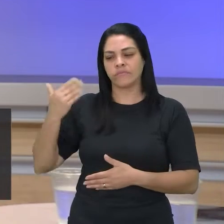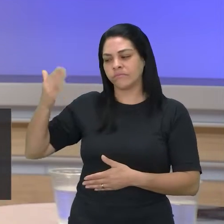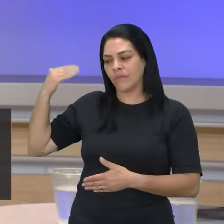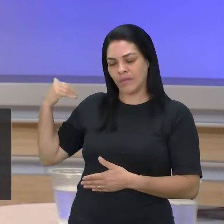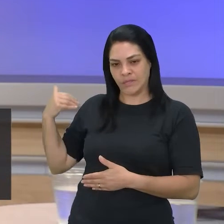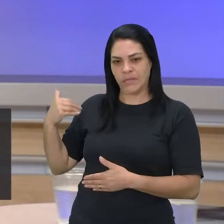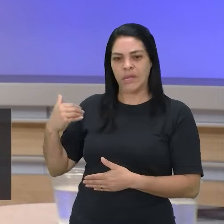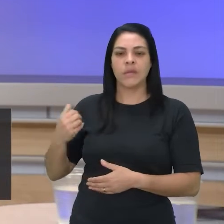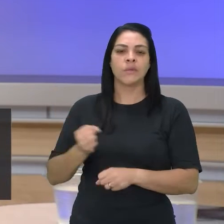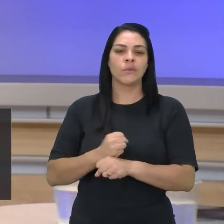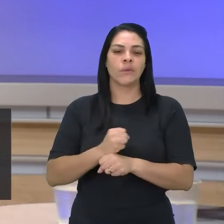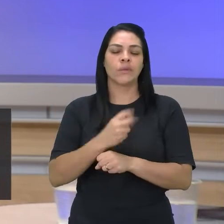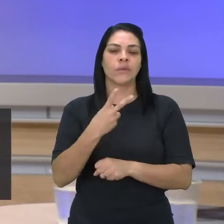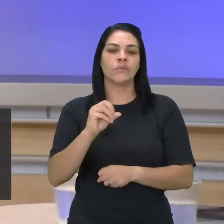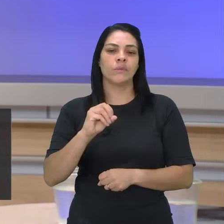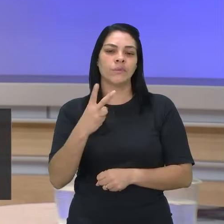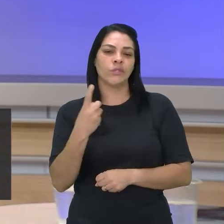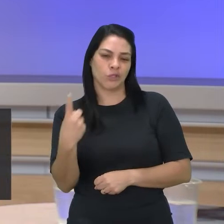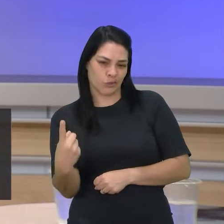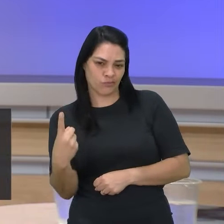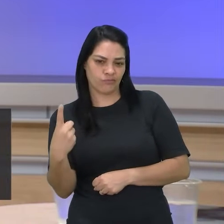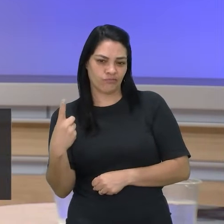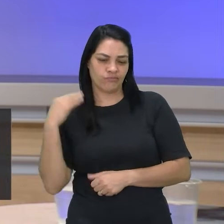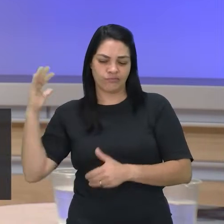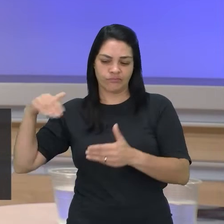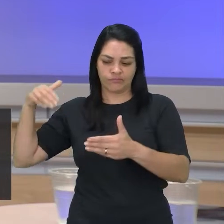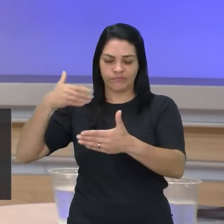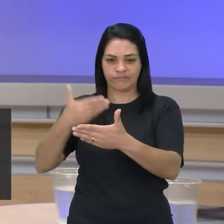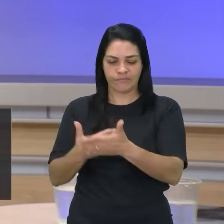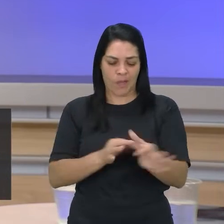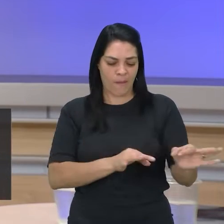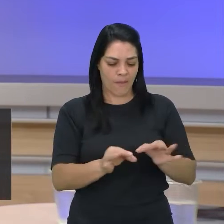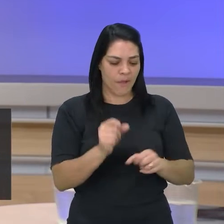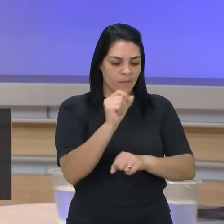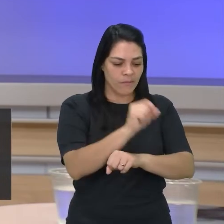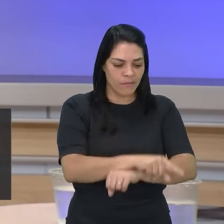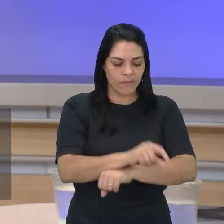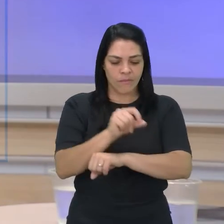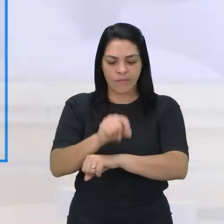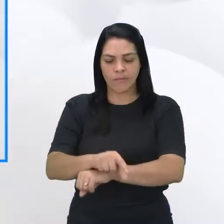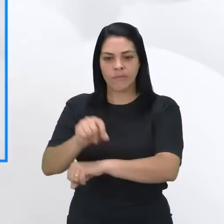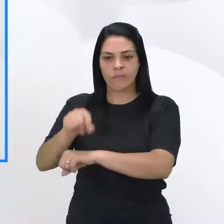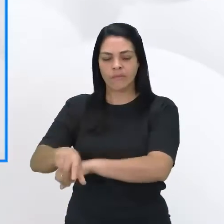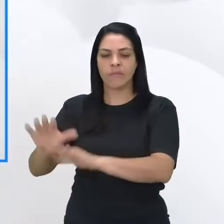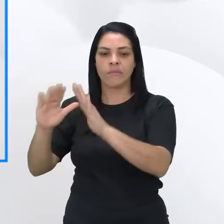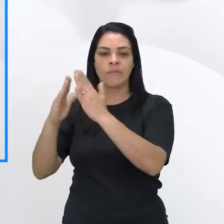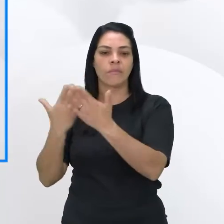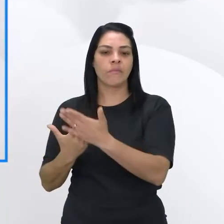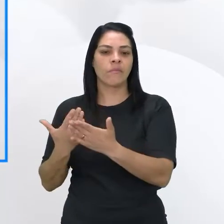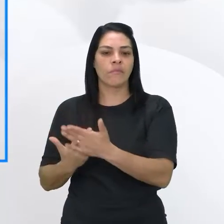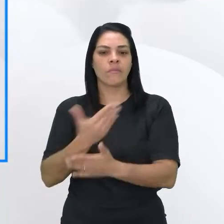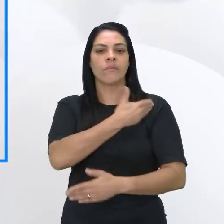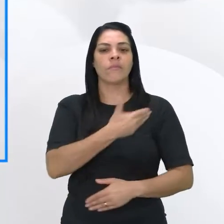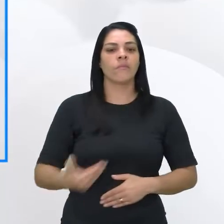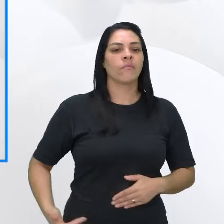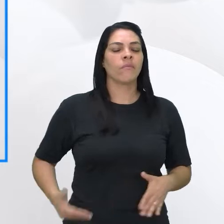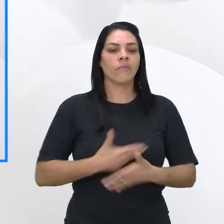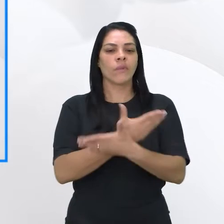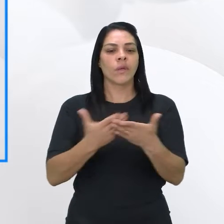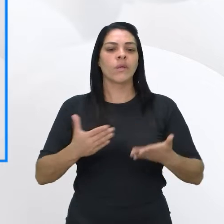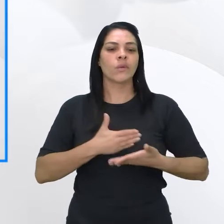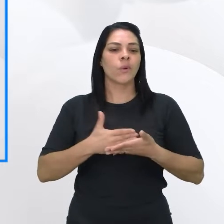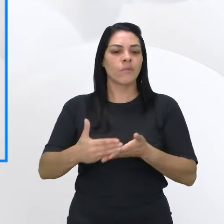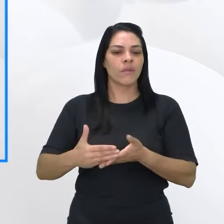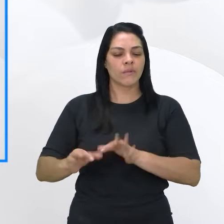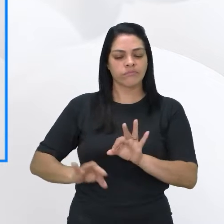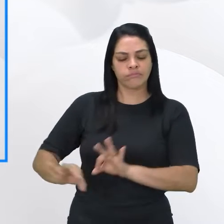2021, a gente faz o plantio, né, em escolas públicas. Nós iniciamos a nossa jornada